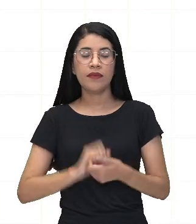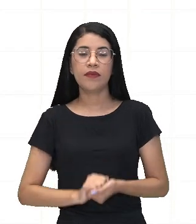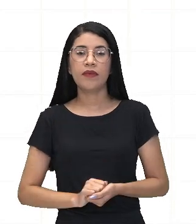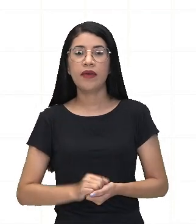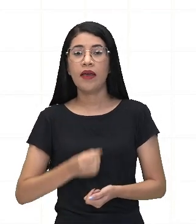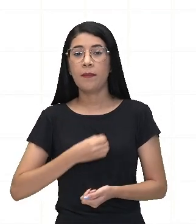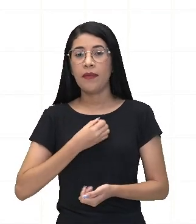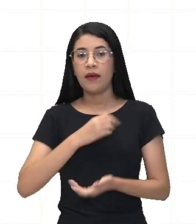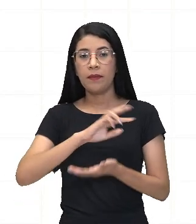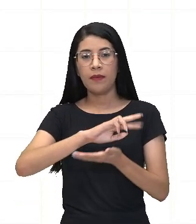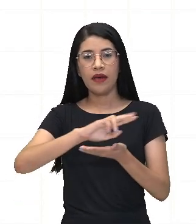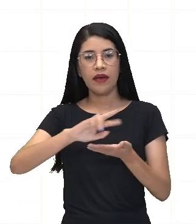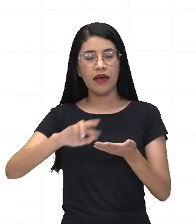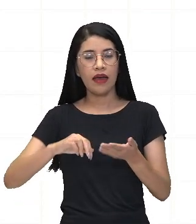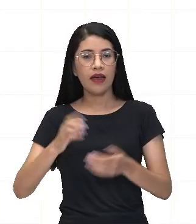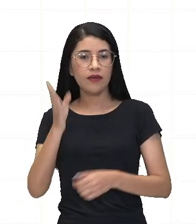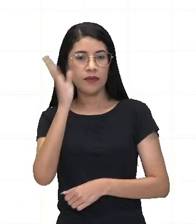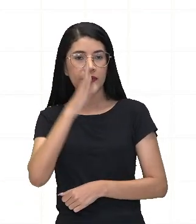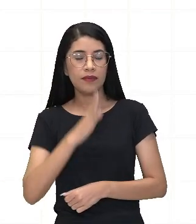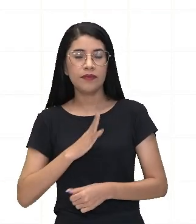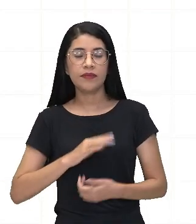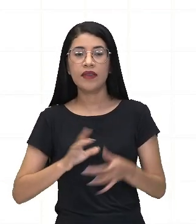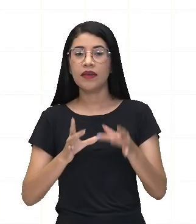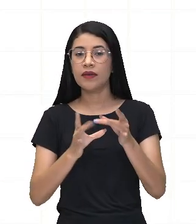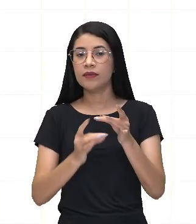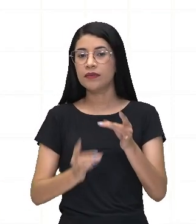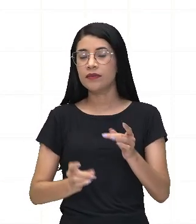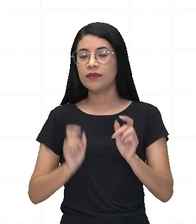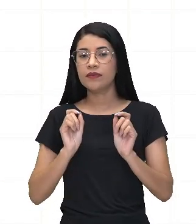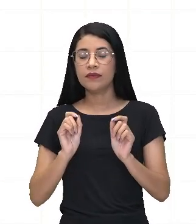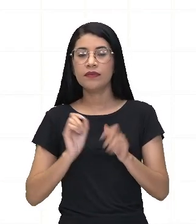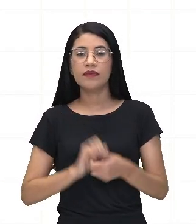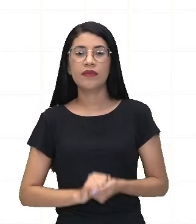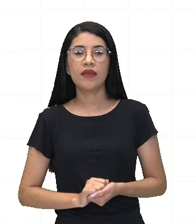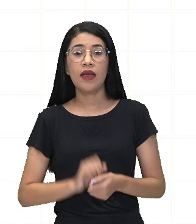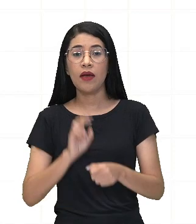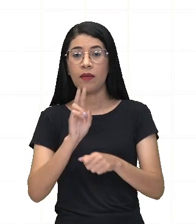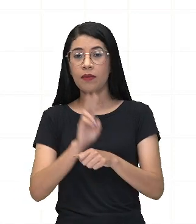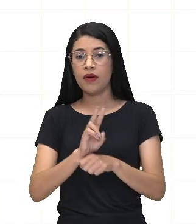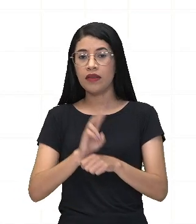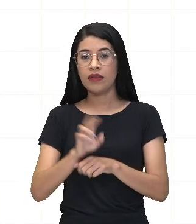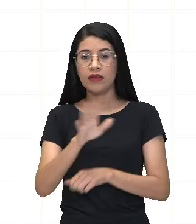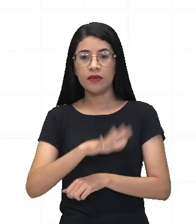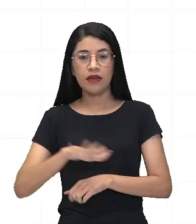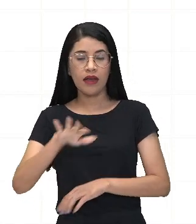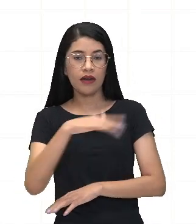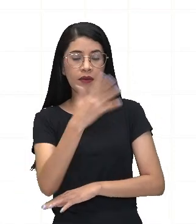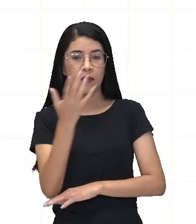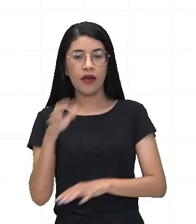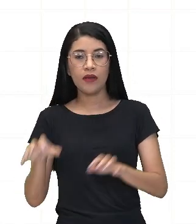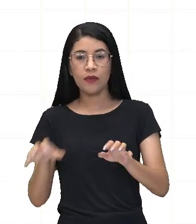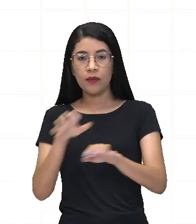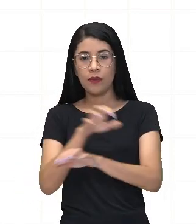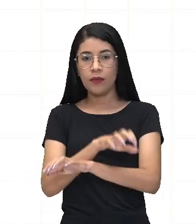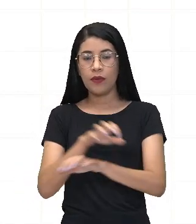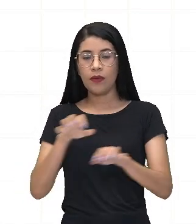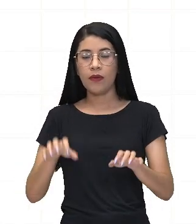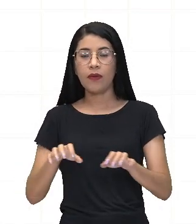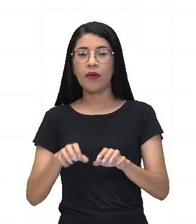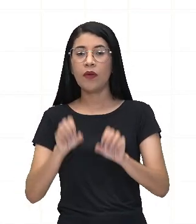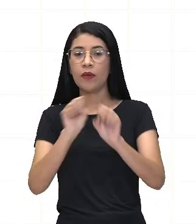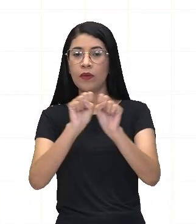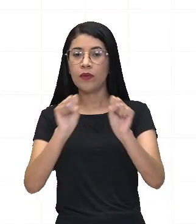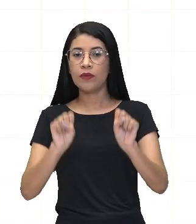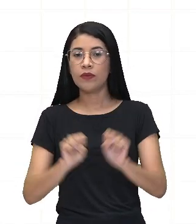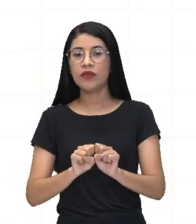conhecimento biodiversidade brasileira. No detalhamento, conservação e proteção ambiental dos biomas, Sistema